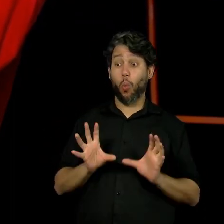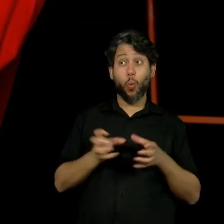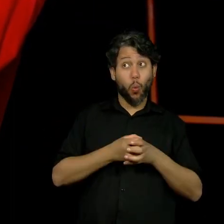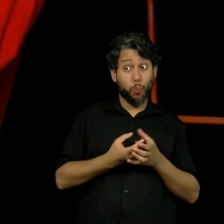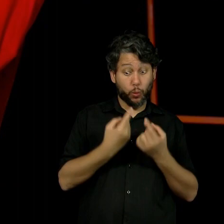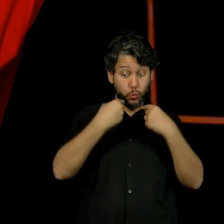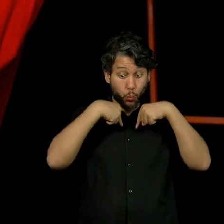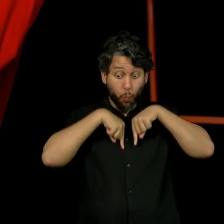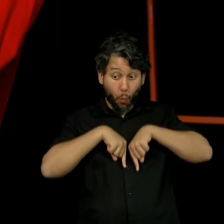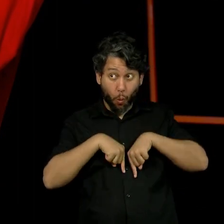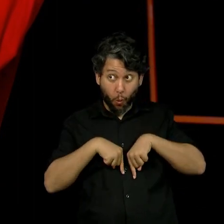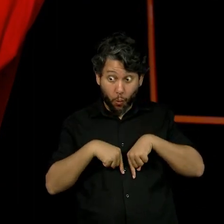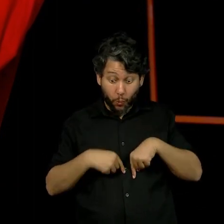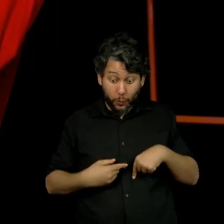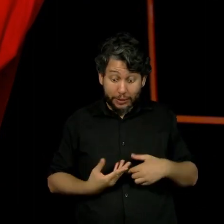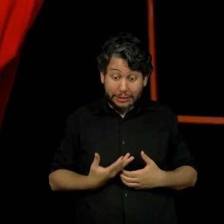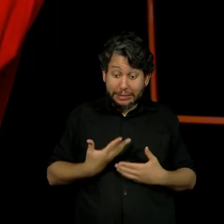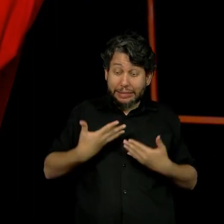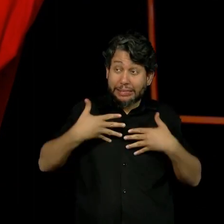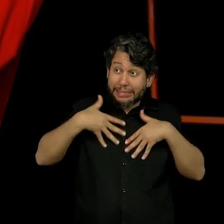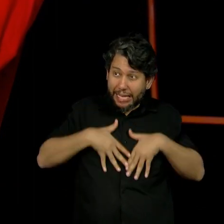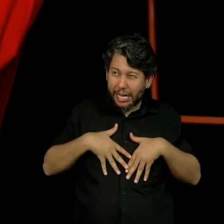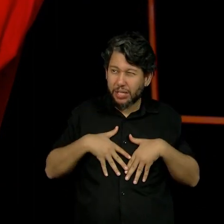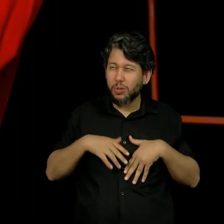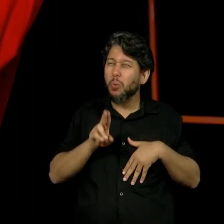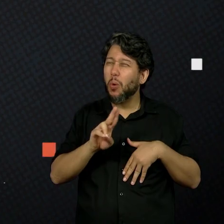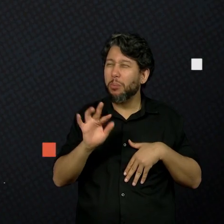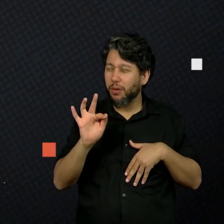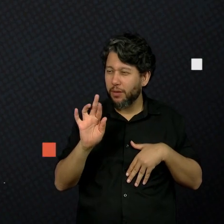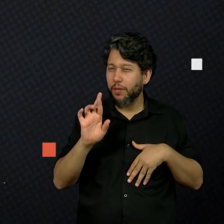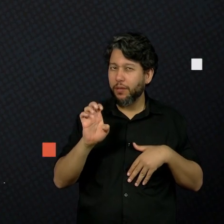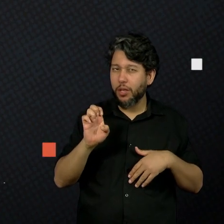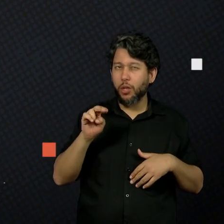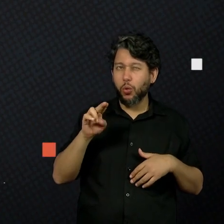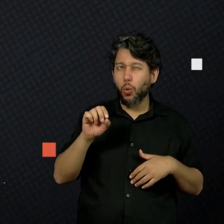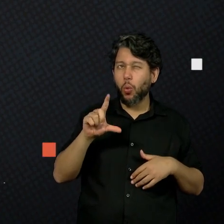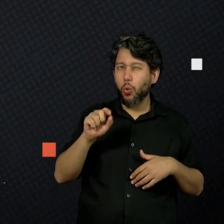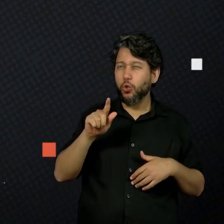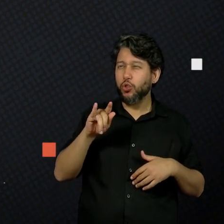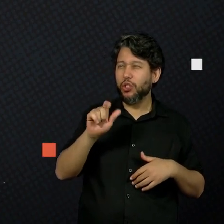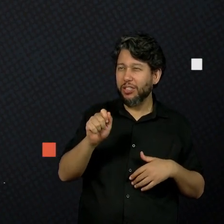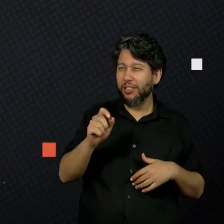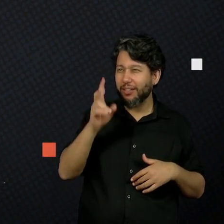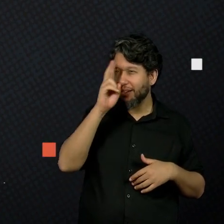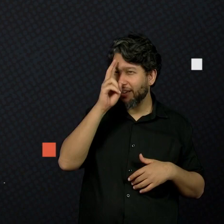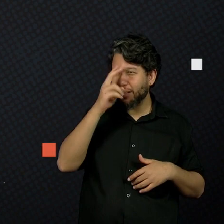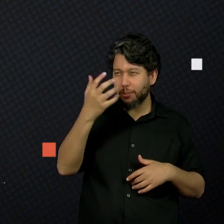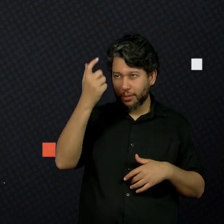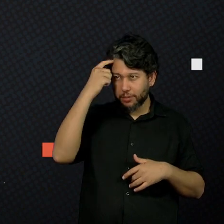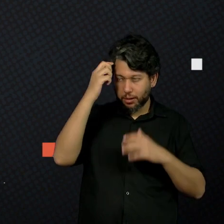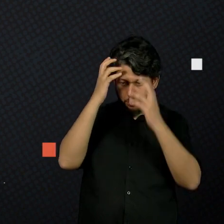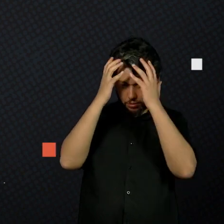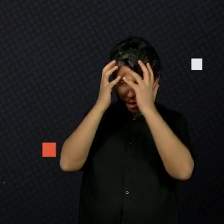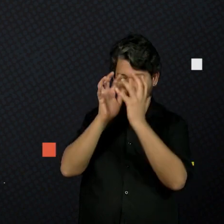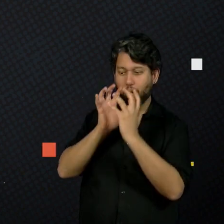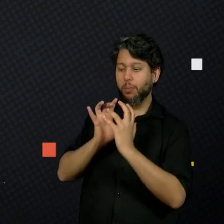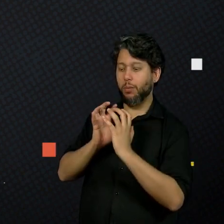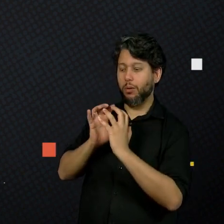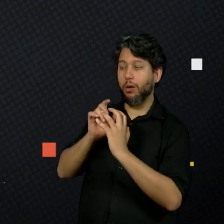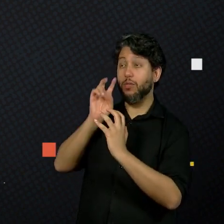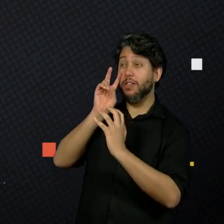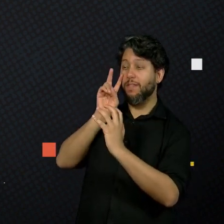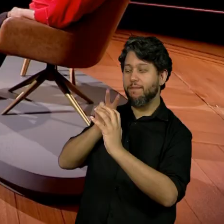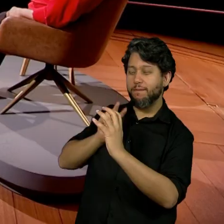que têm acho que é frenologia, né, se não me engano, uma tese que tinha do estudo das características visuais